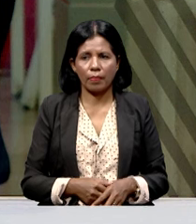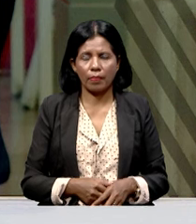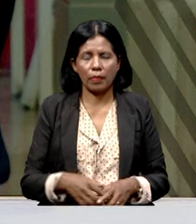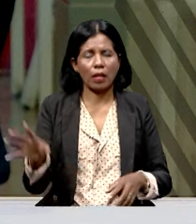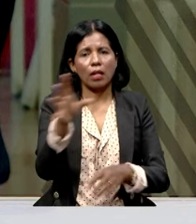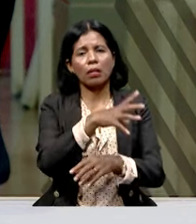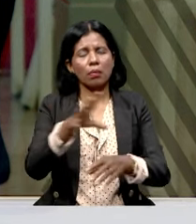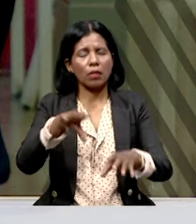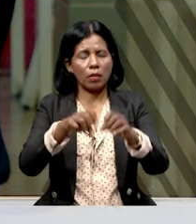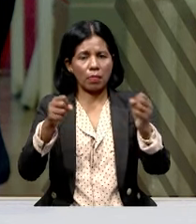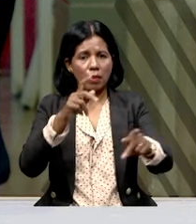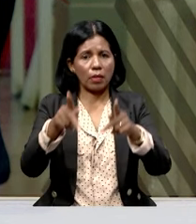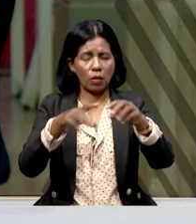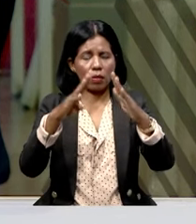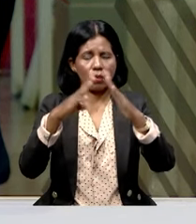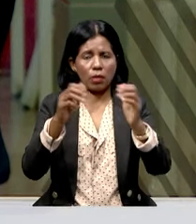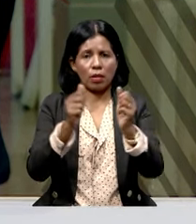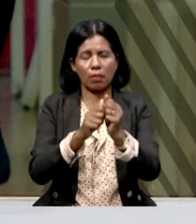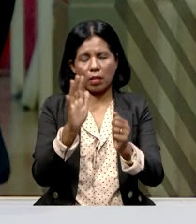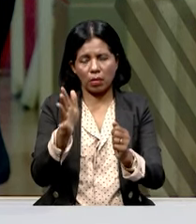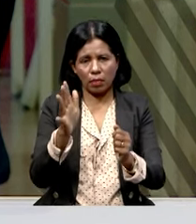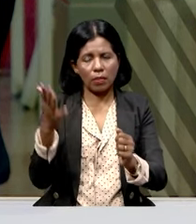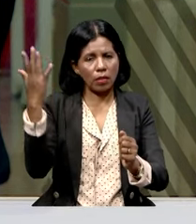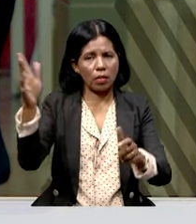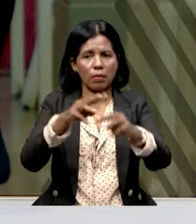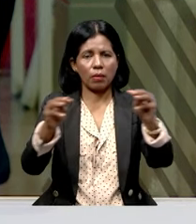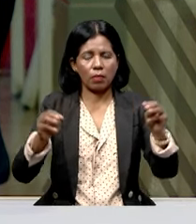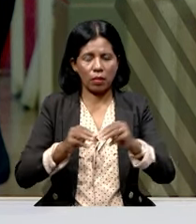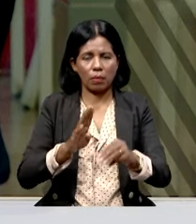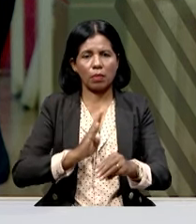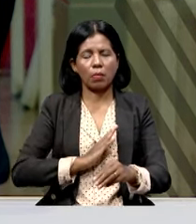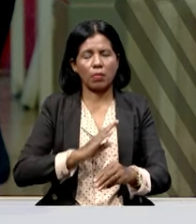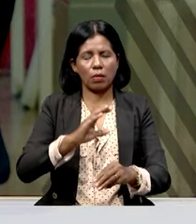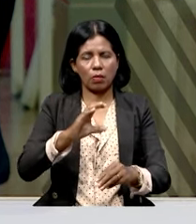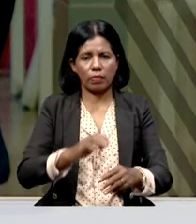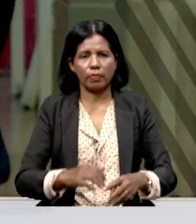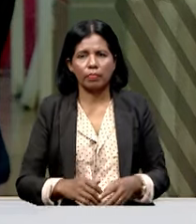sobre a comunidade de Uma Ramuto Climanul Resin e o município Baucau.